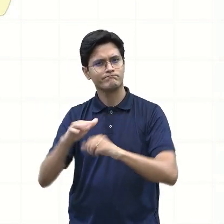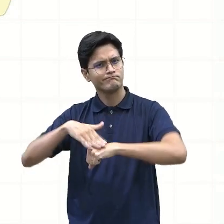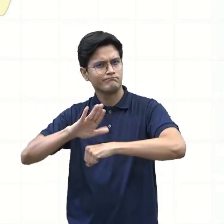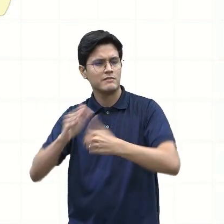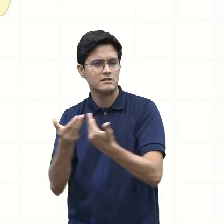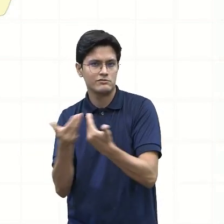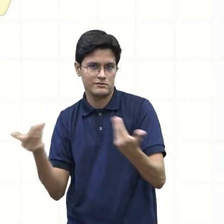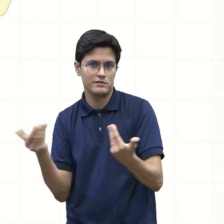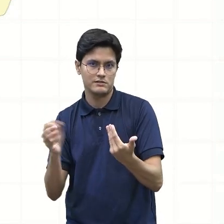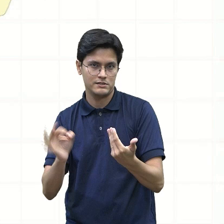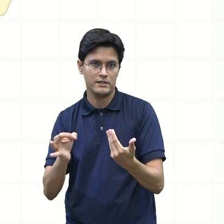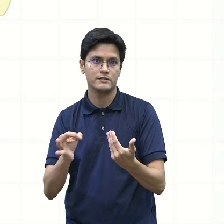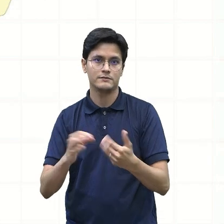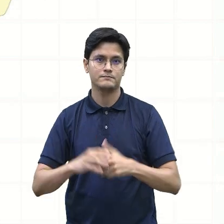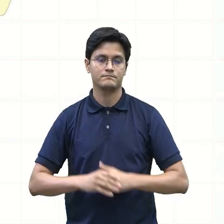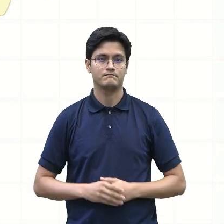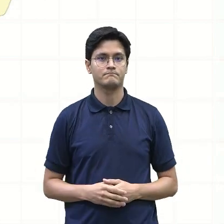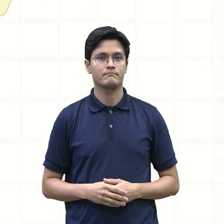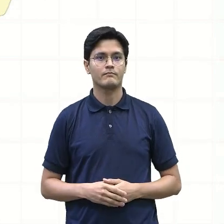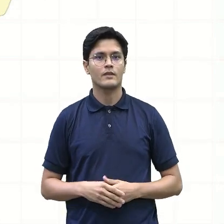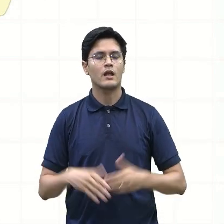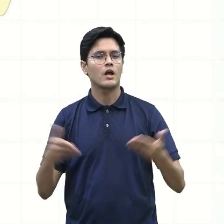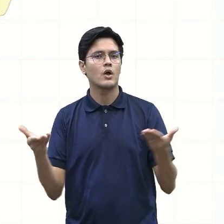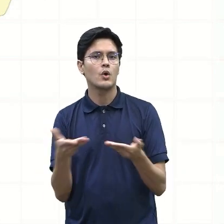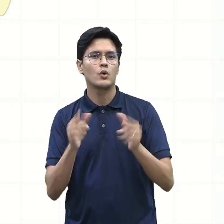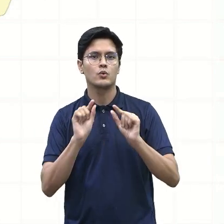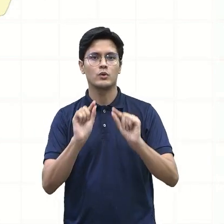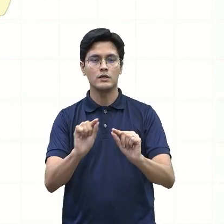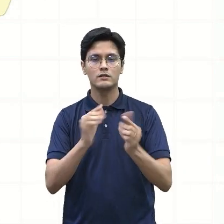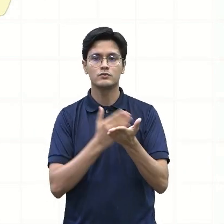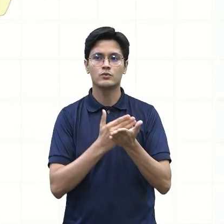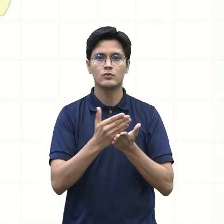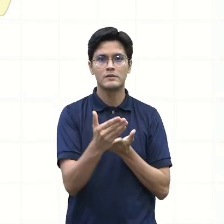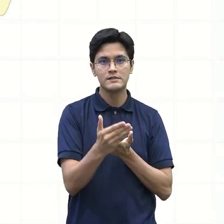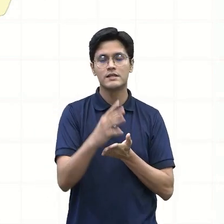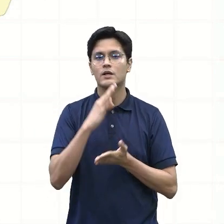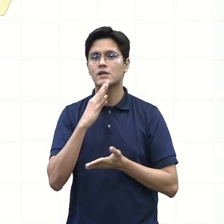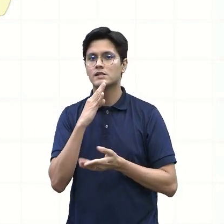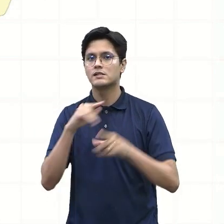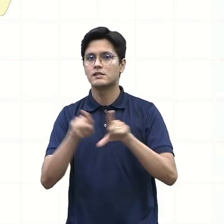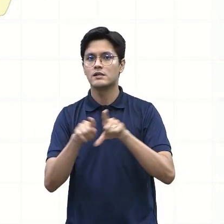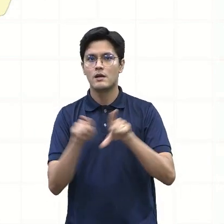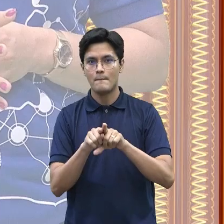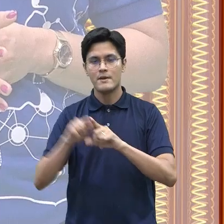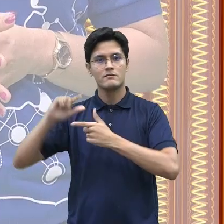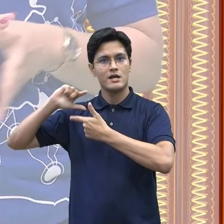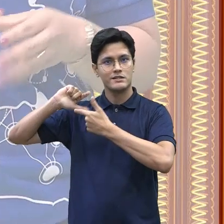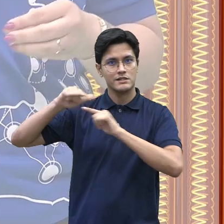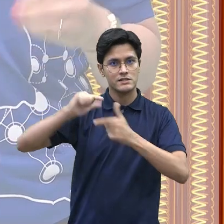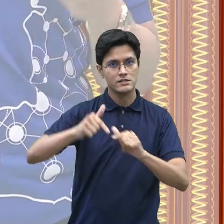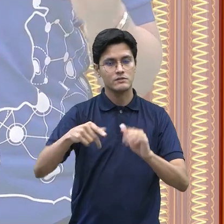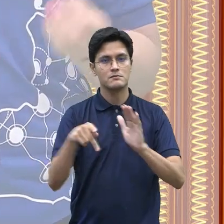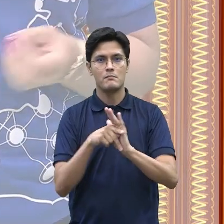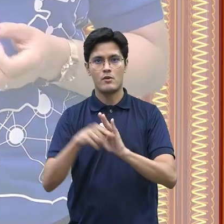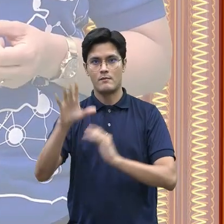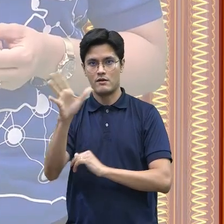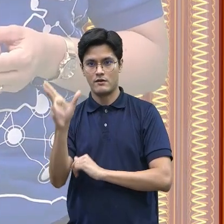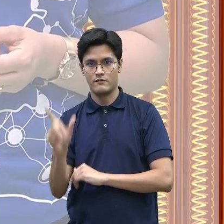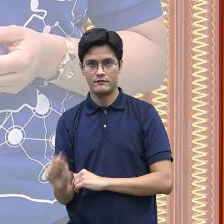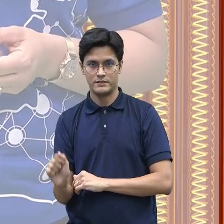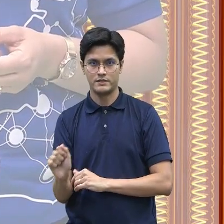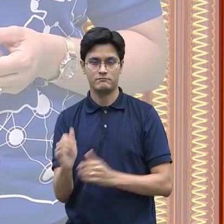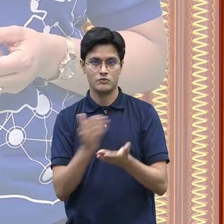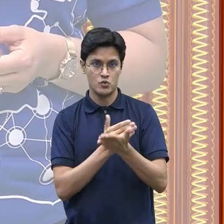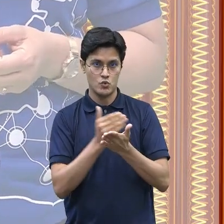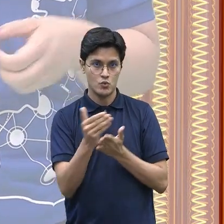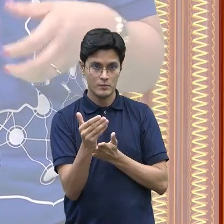distanciadas, ok? E agora vamos começar a conhecer também as tradições africanas. Iniciando com